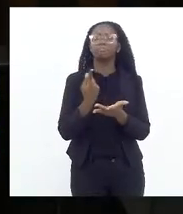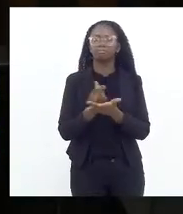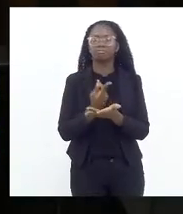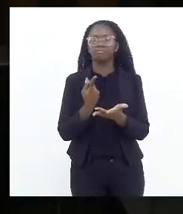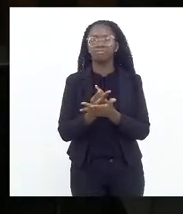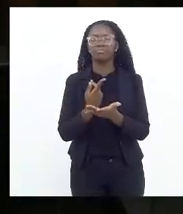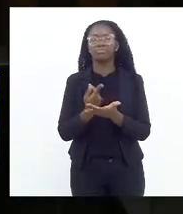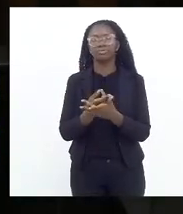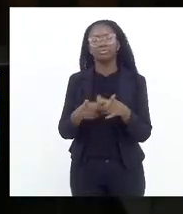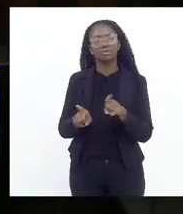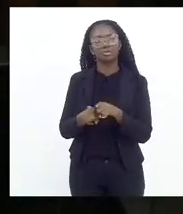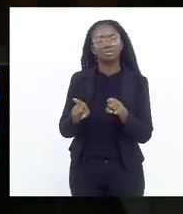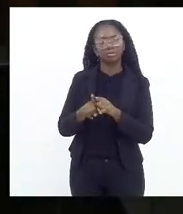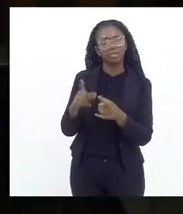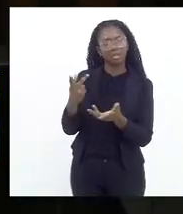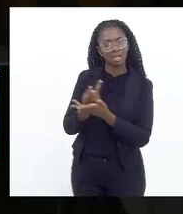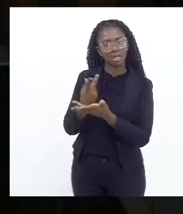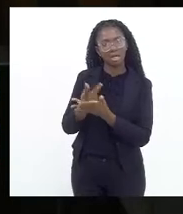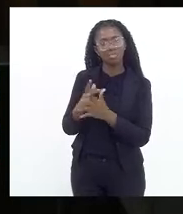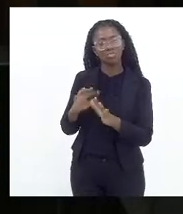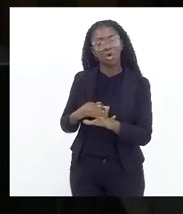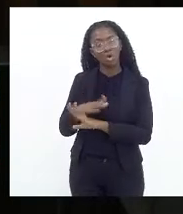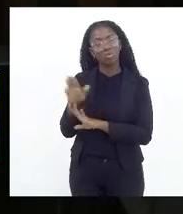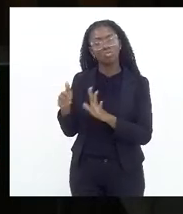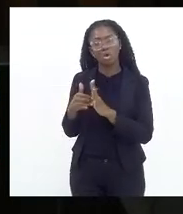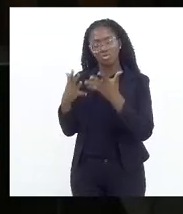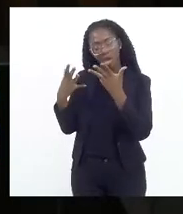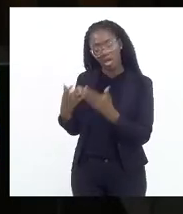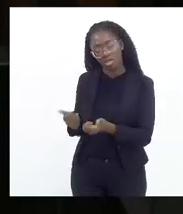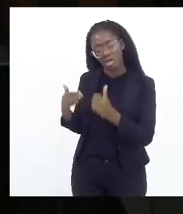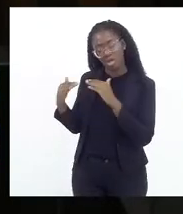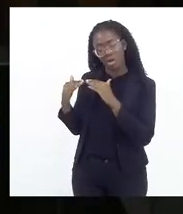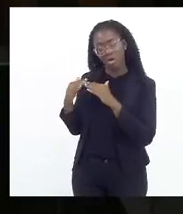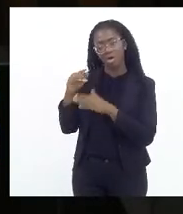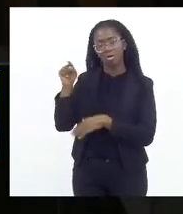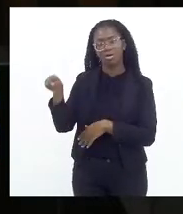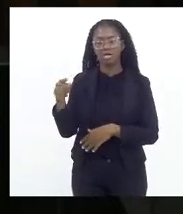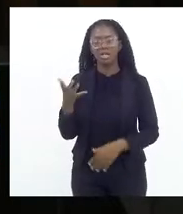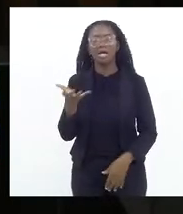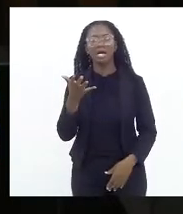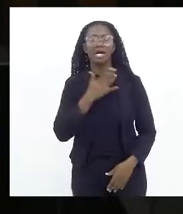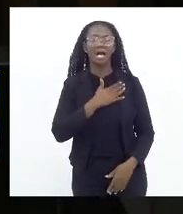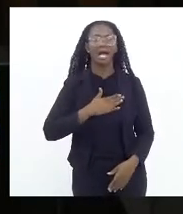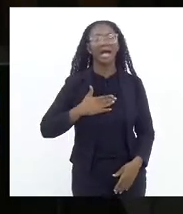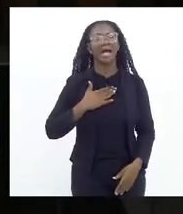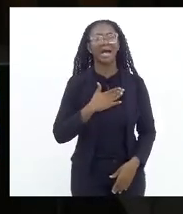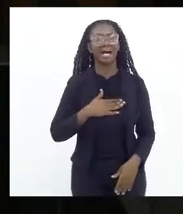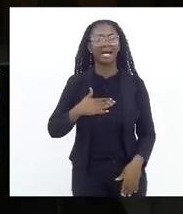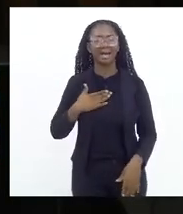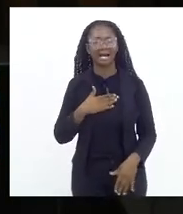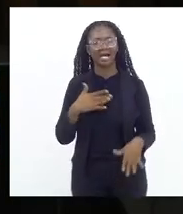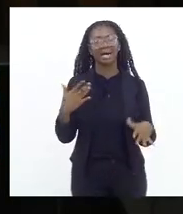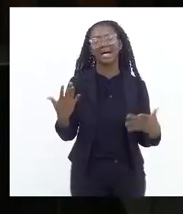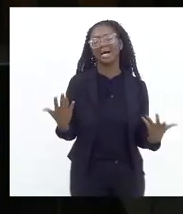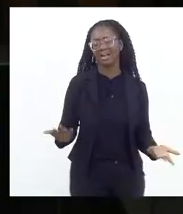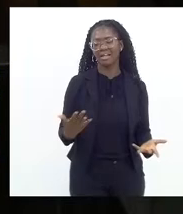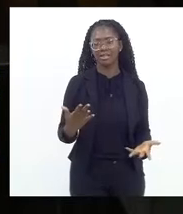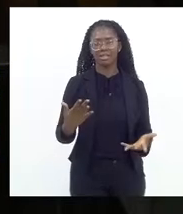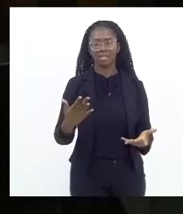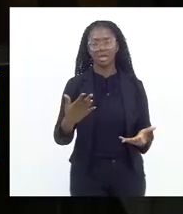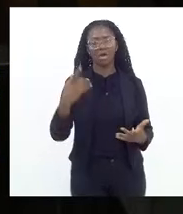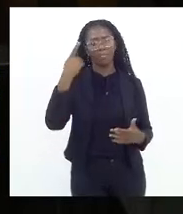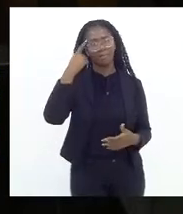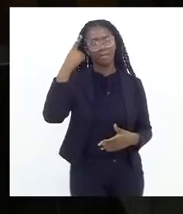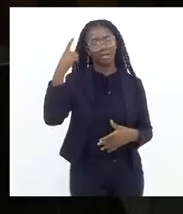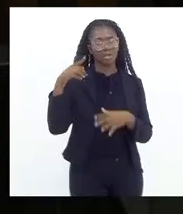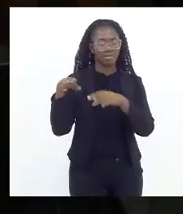se equivocam também todos aqueles que o seguem, querendo agradar um senso comum